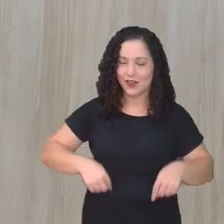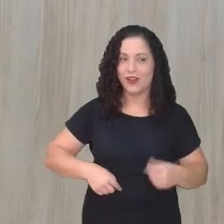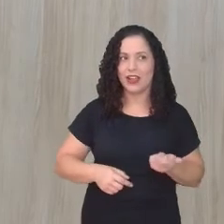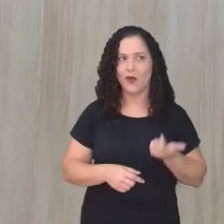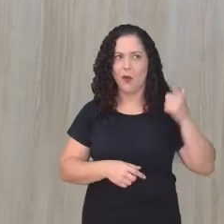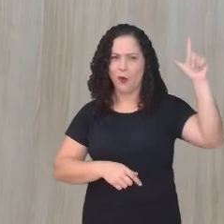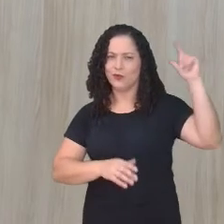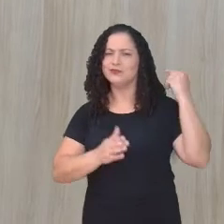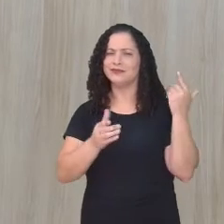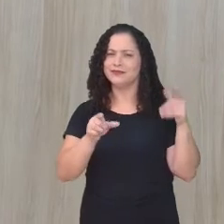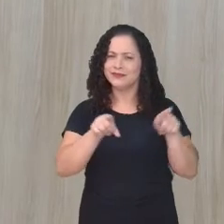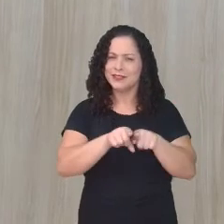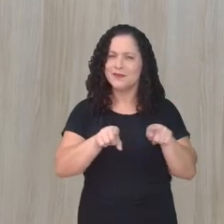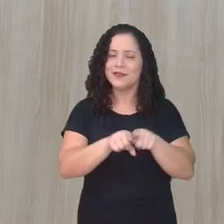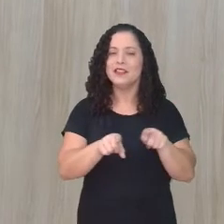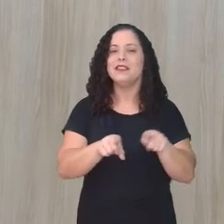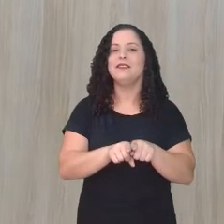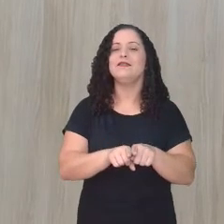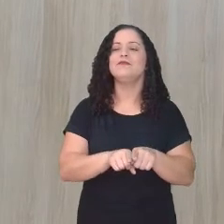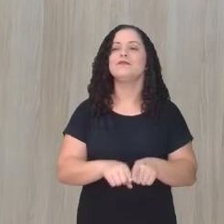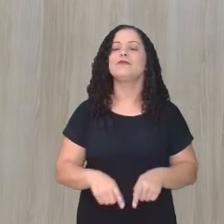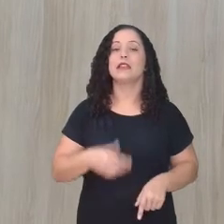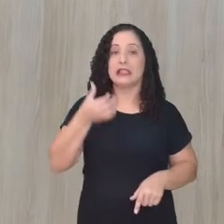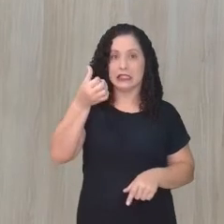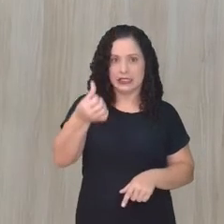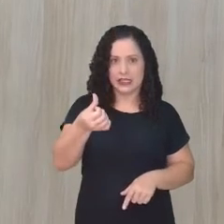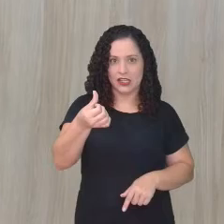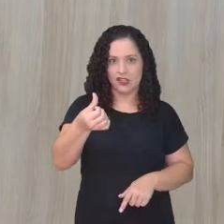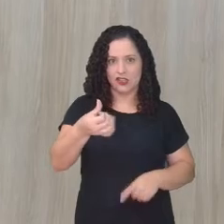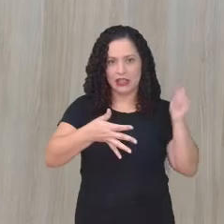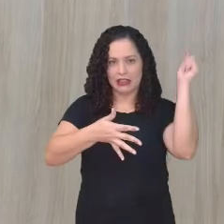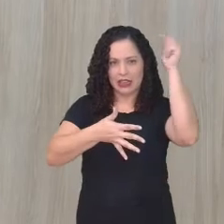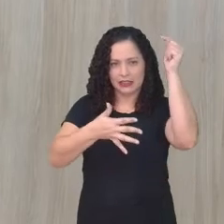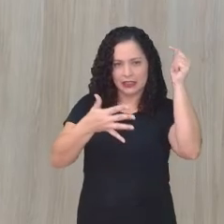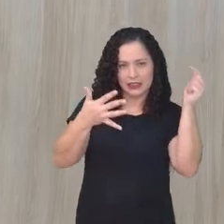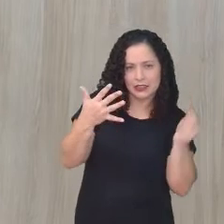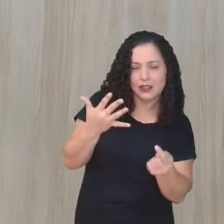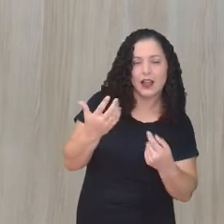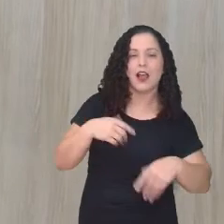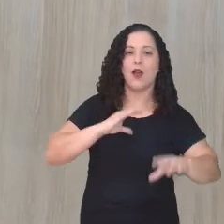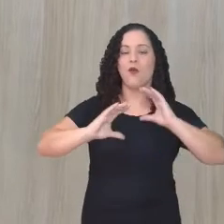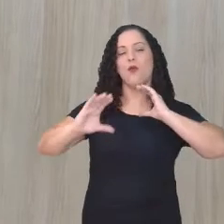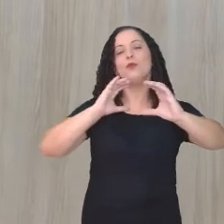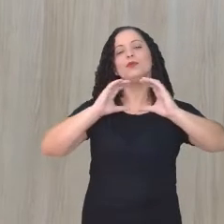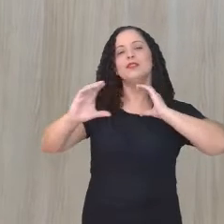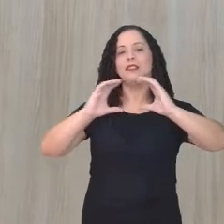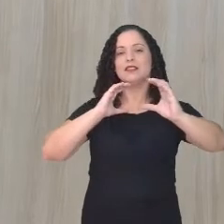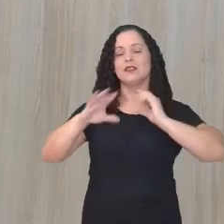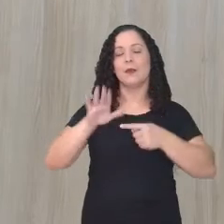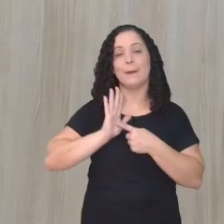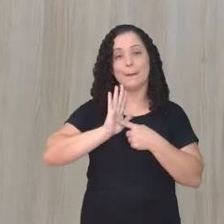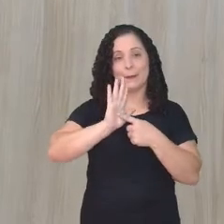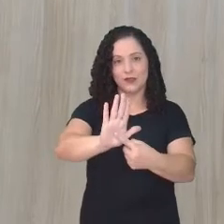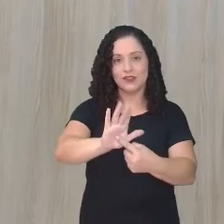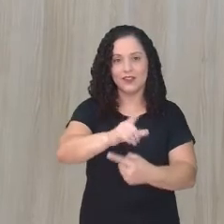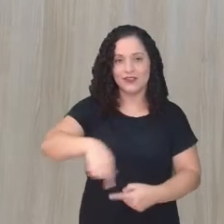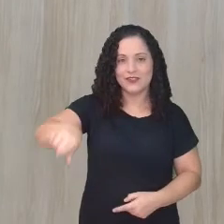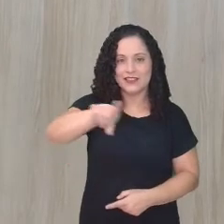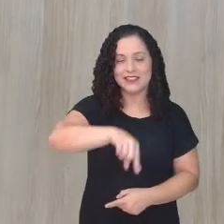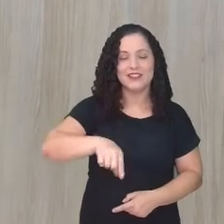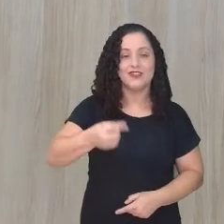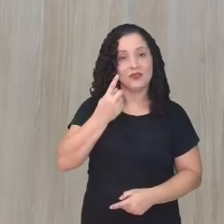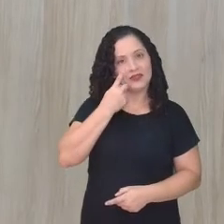bastante esses 6, não é? Elementos da comunicação que apresentamos aí. Trouxemos para vocês